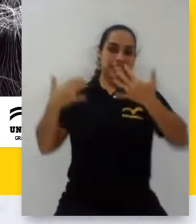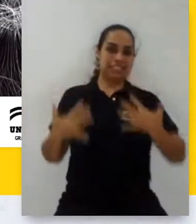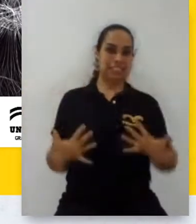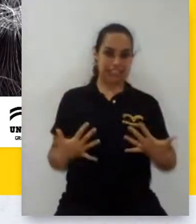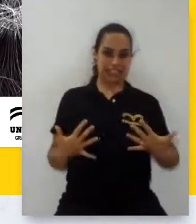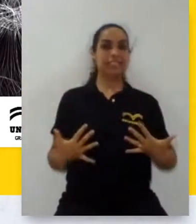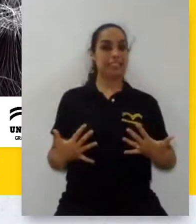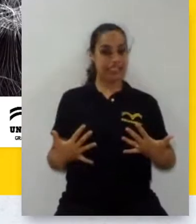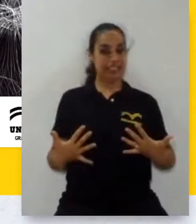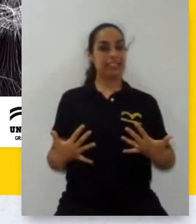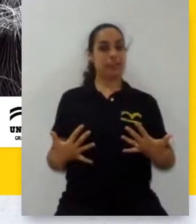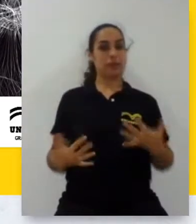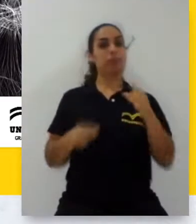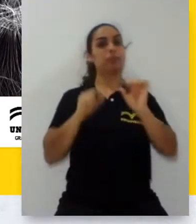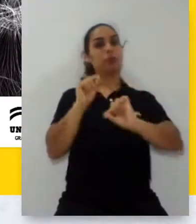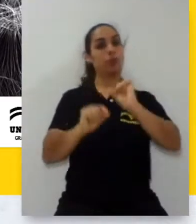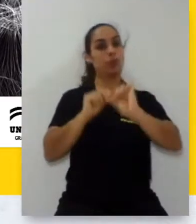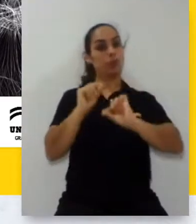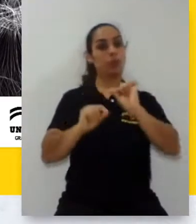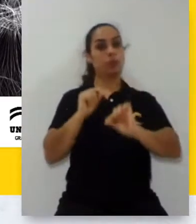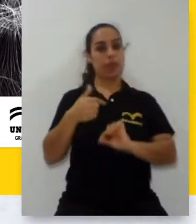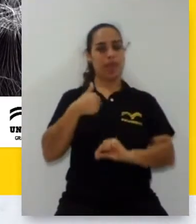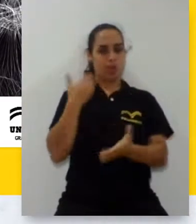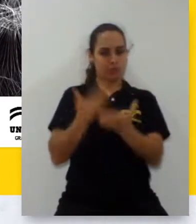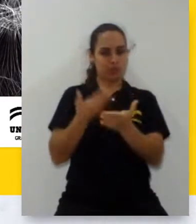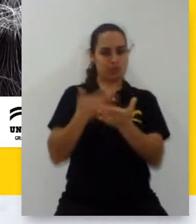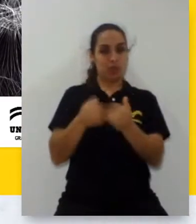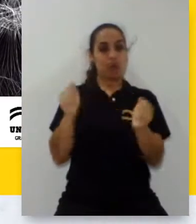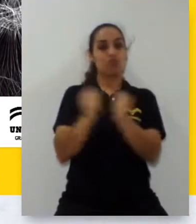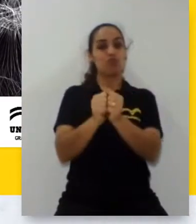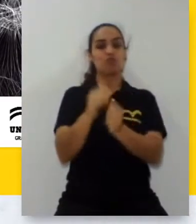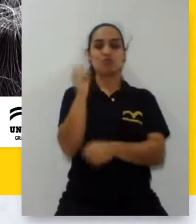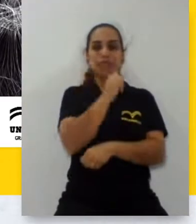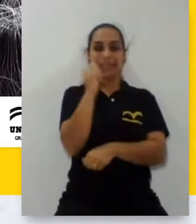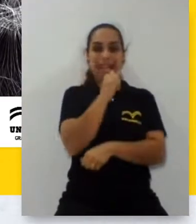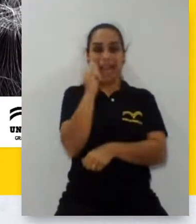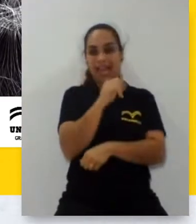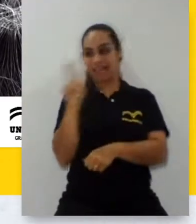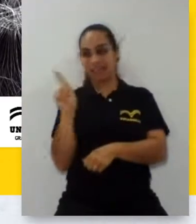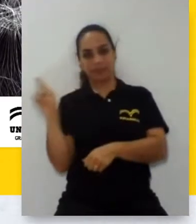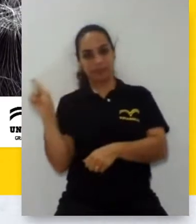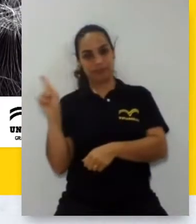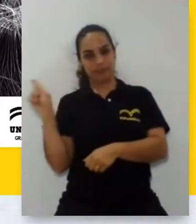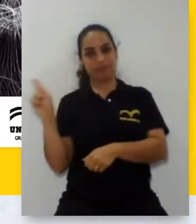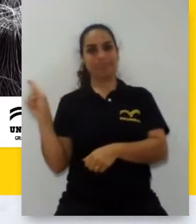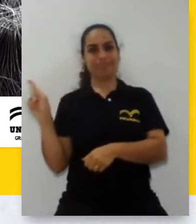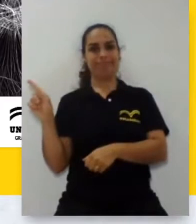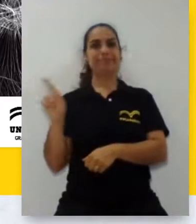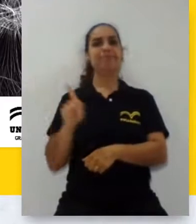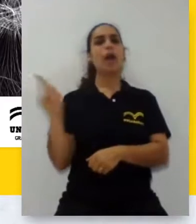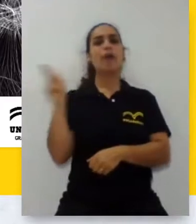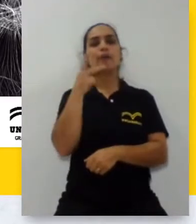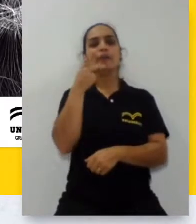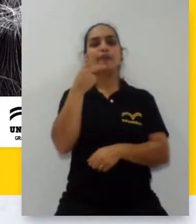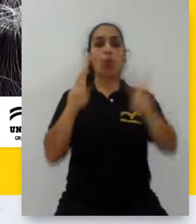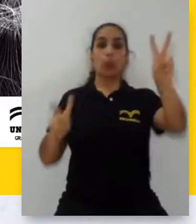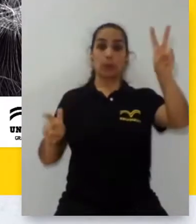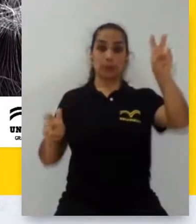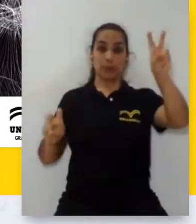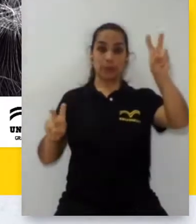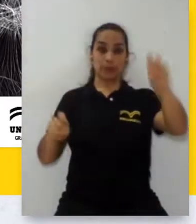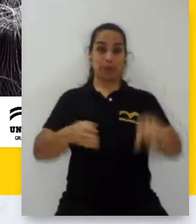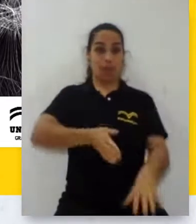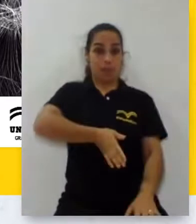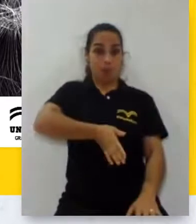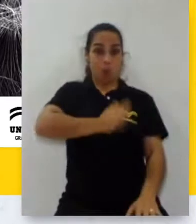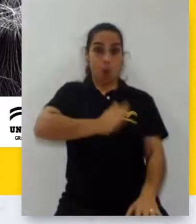passar um tempo estudando com ele lá na Itália, ele falou o seguinte: cada batimento cardíaco é um milagre. Cada batimento cardíaco é um